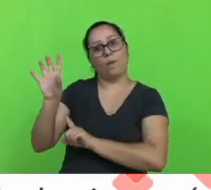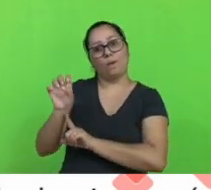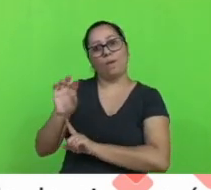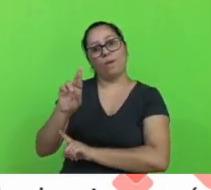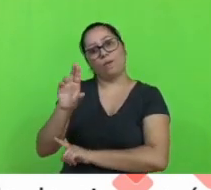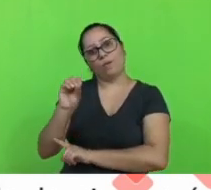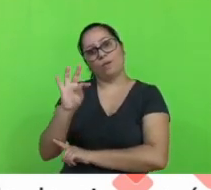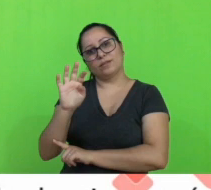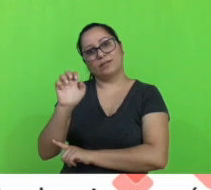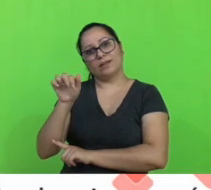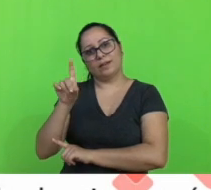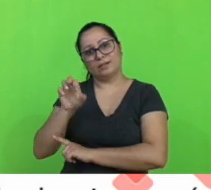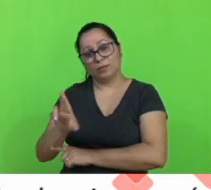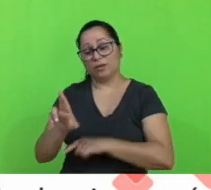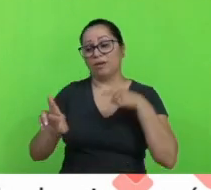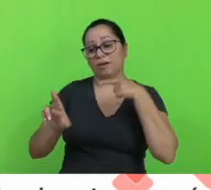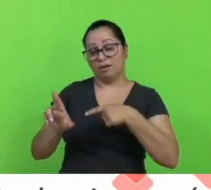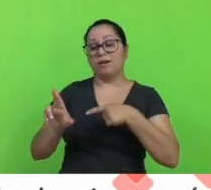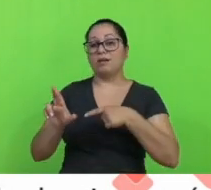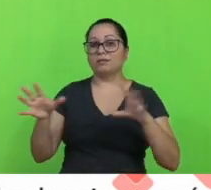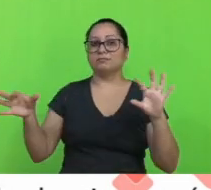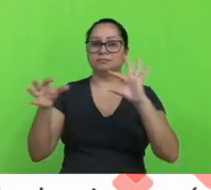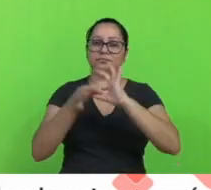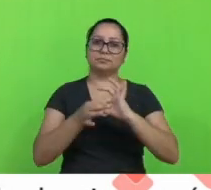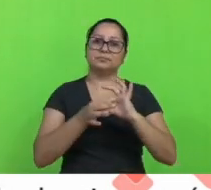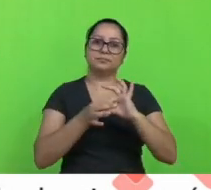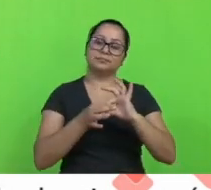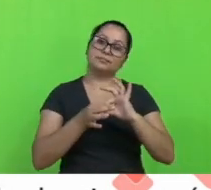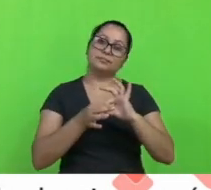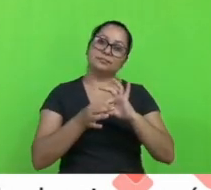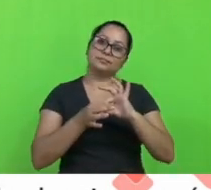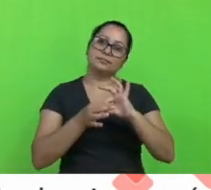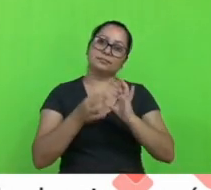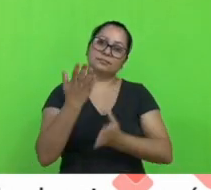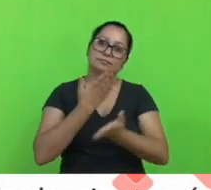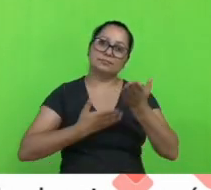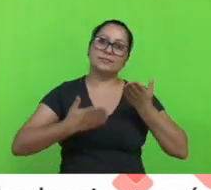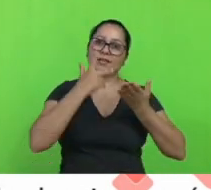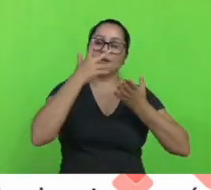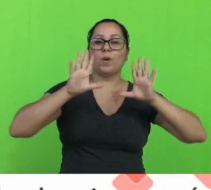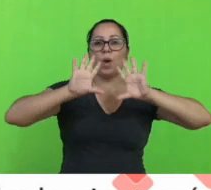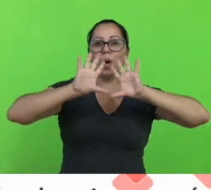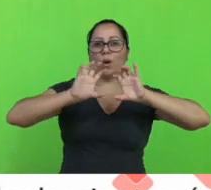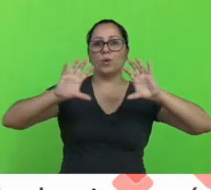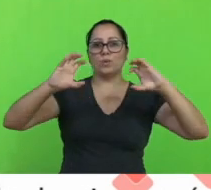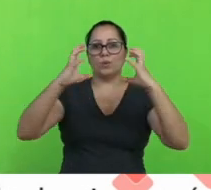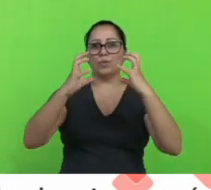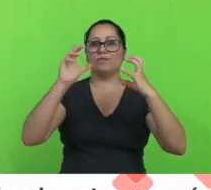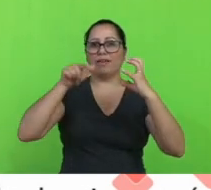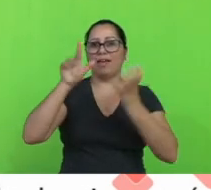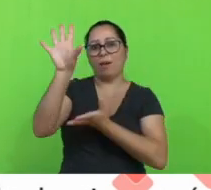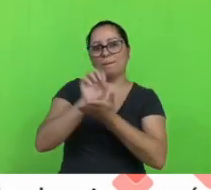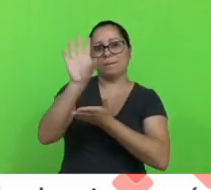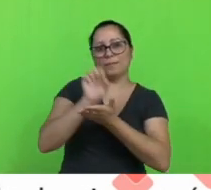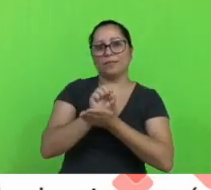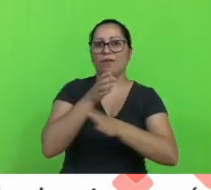equipamento roteador, e esses roteadores estão interconectados então através de uma nuvem, que é a nuvem dos